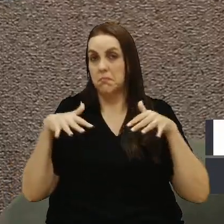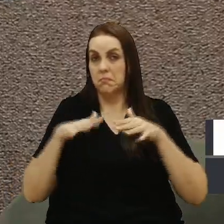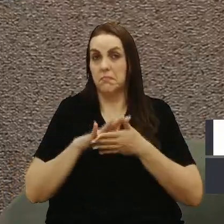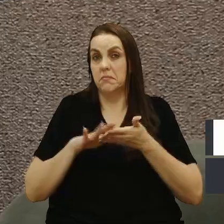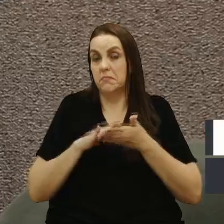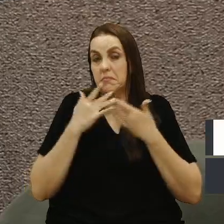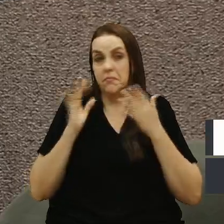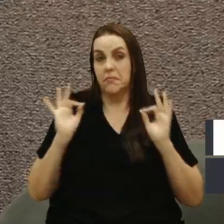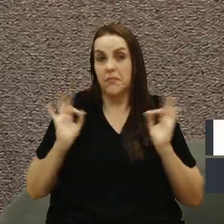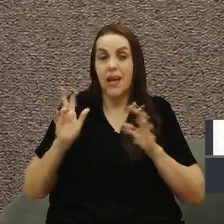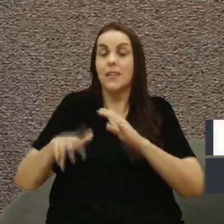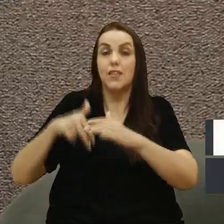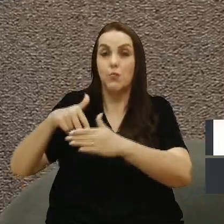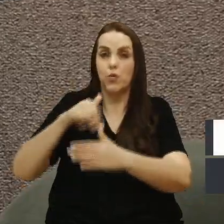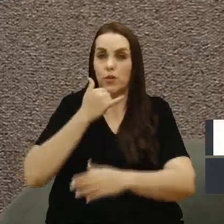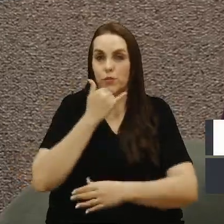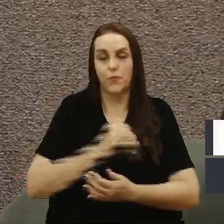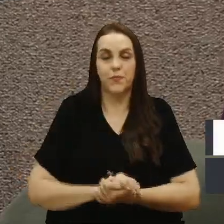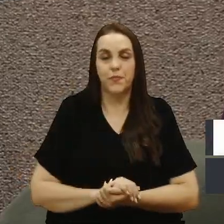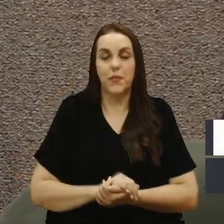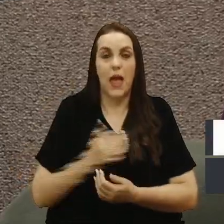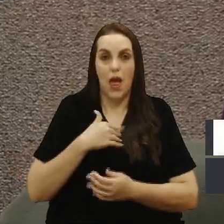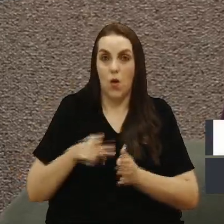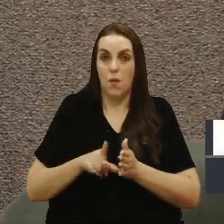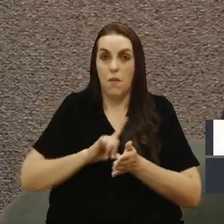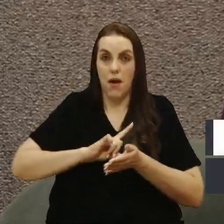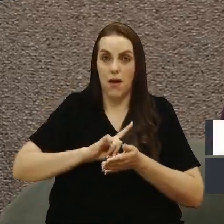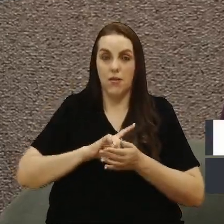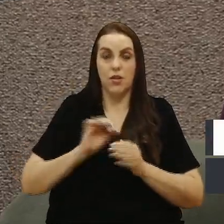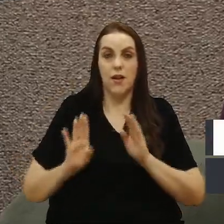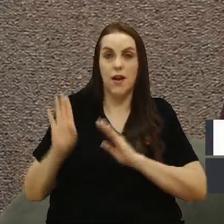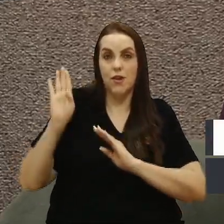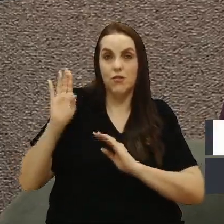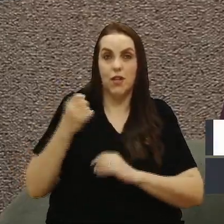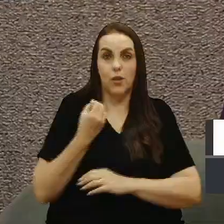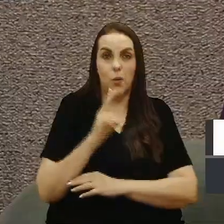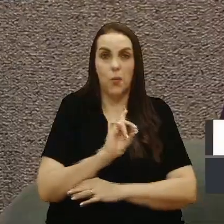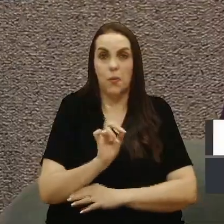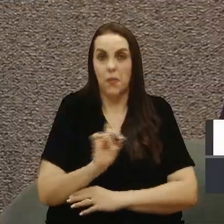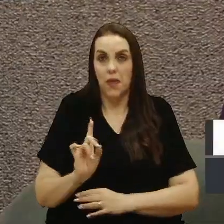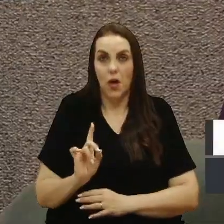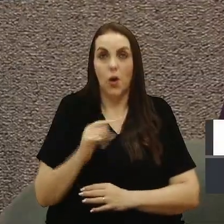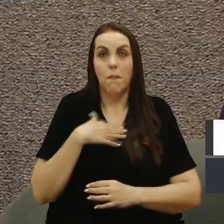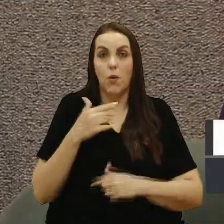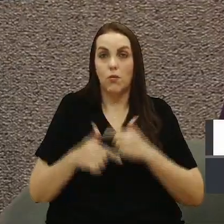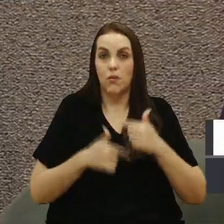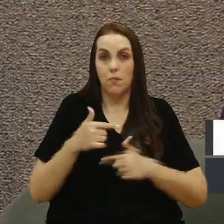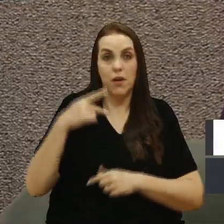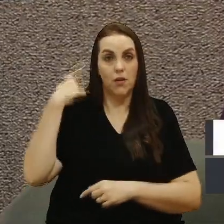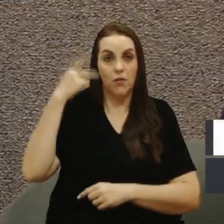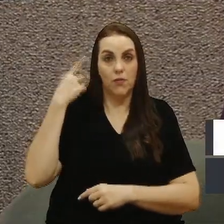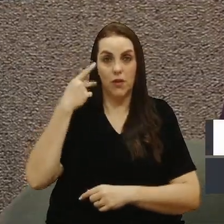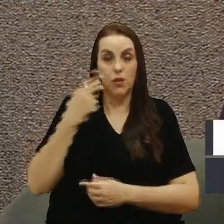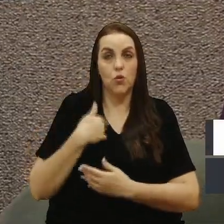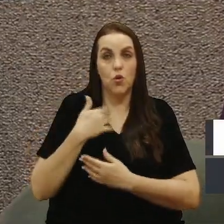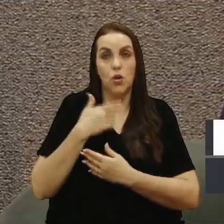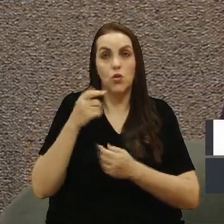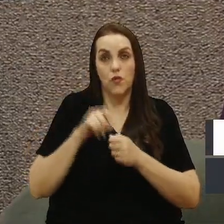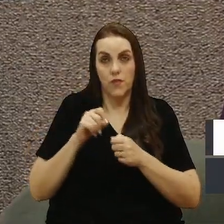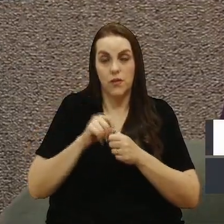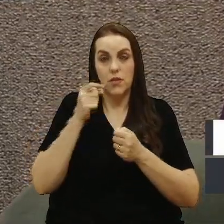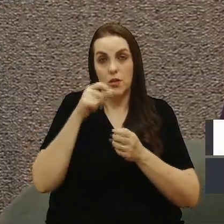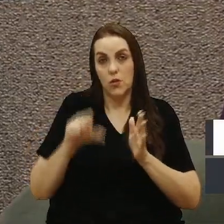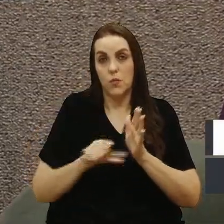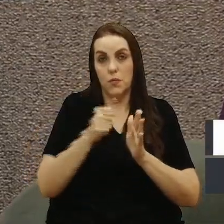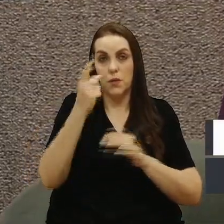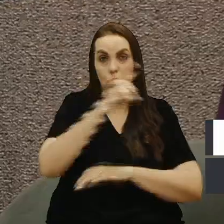sou pré-candidata ou não, o meu trabalho como vereadora, eu estou fazendo desde o primeiro dia que estou nessa